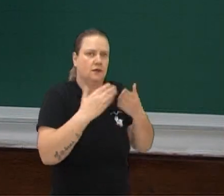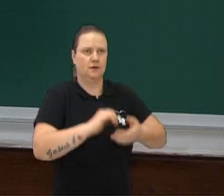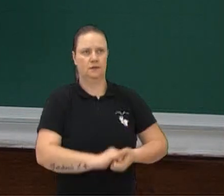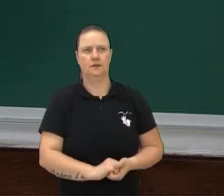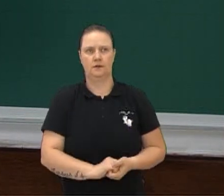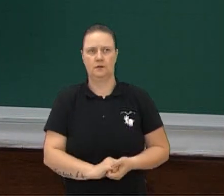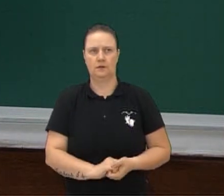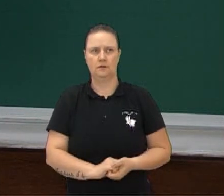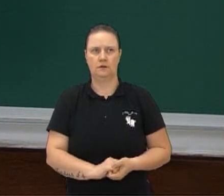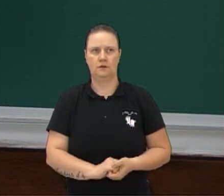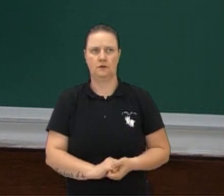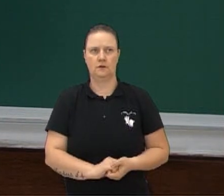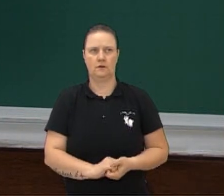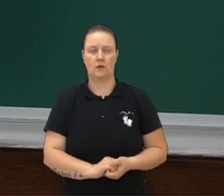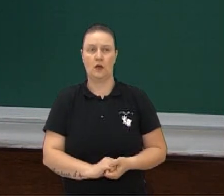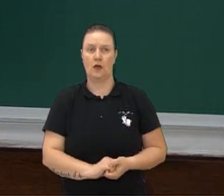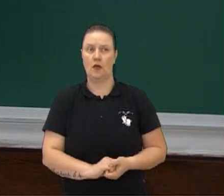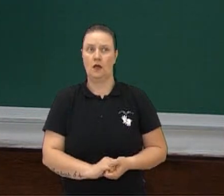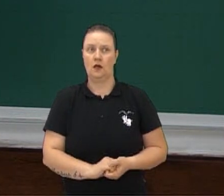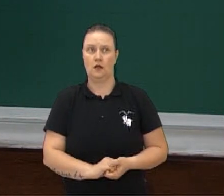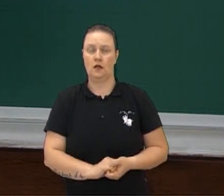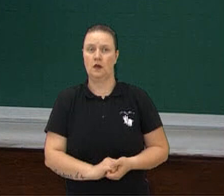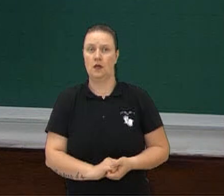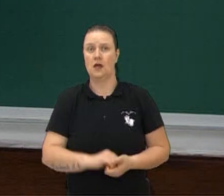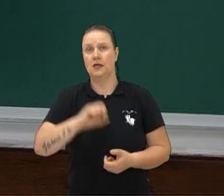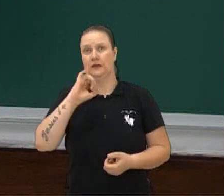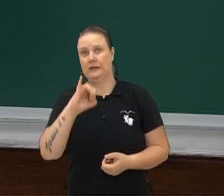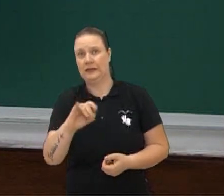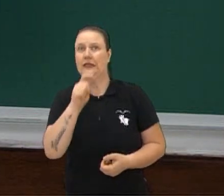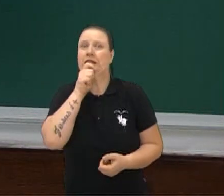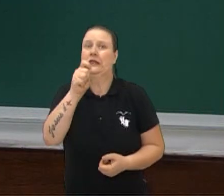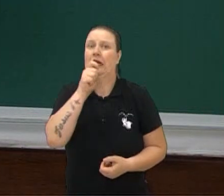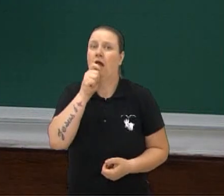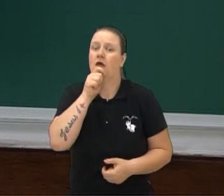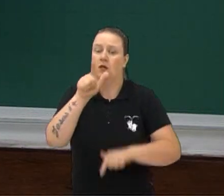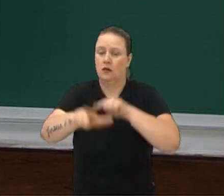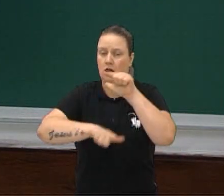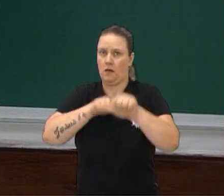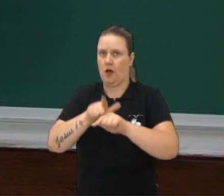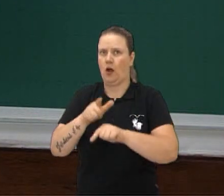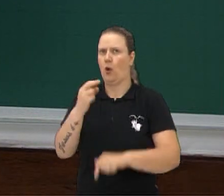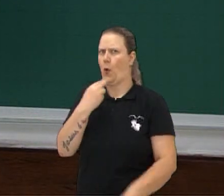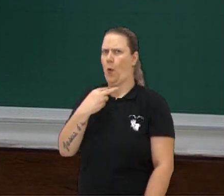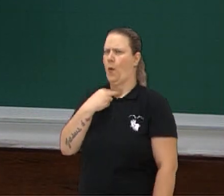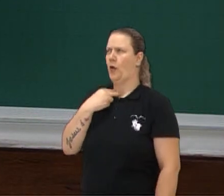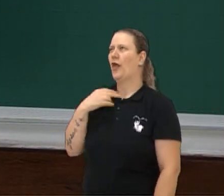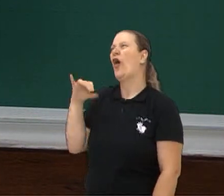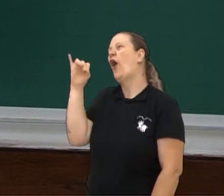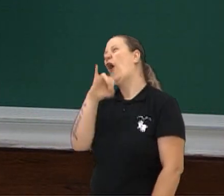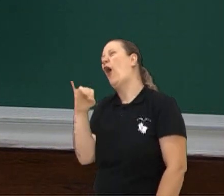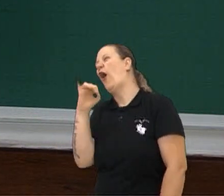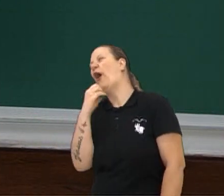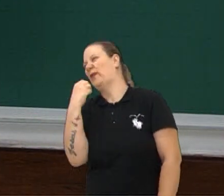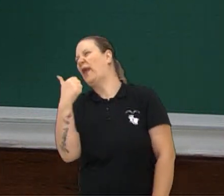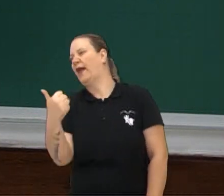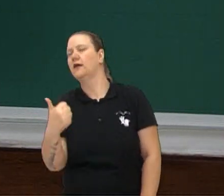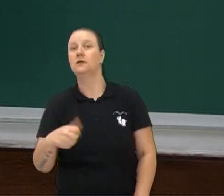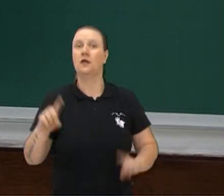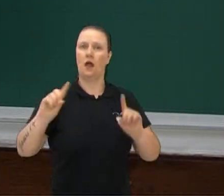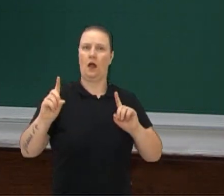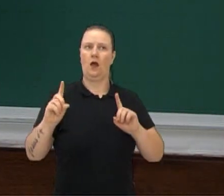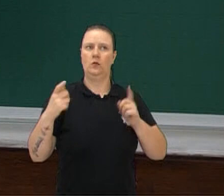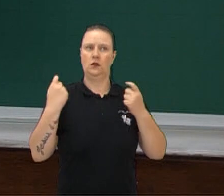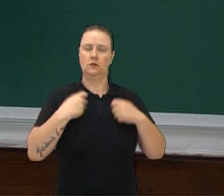né, uma entrevista de emprego, alguma coisa assim, não posso utilizar hola, que tal? Vou utilizar algo formal.